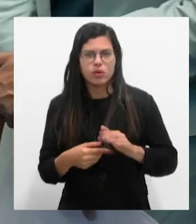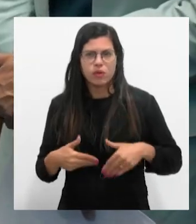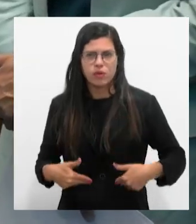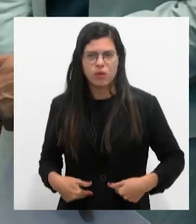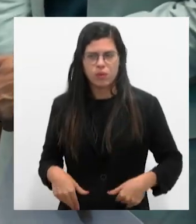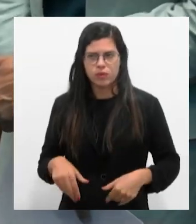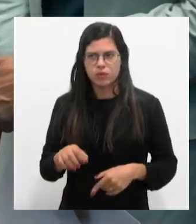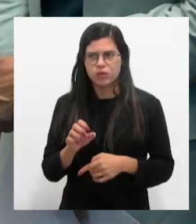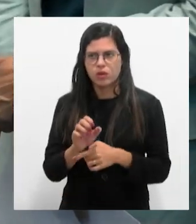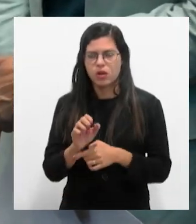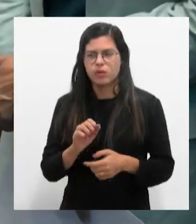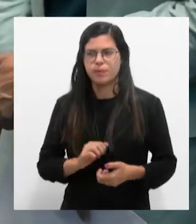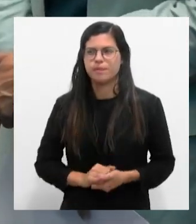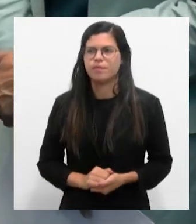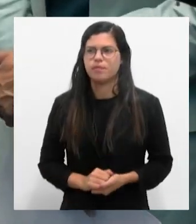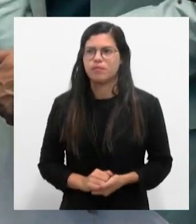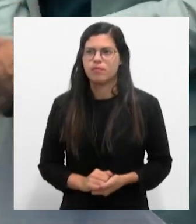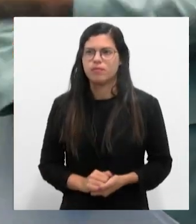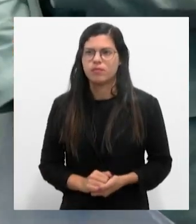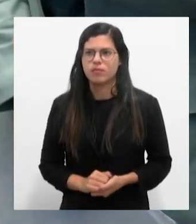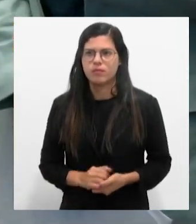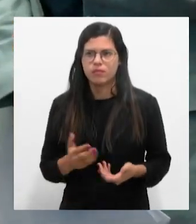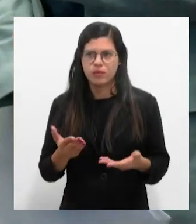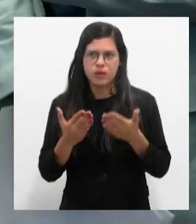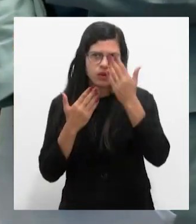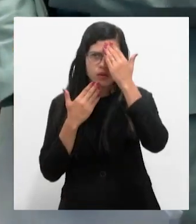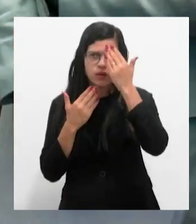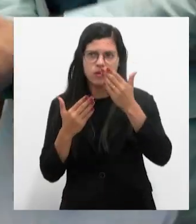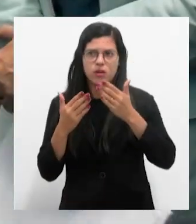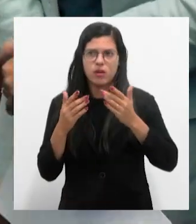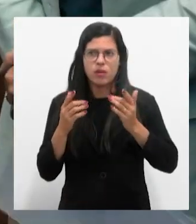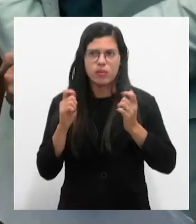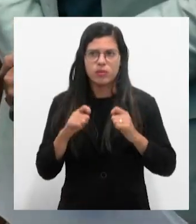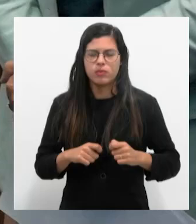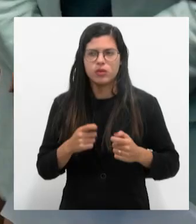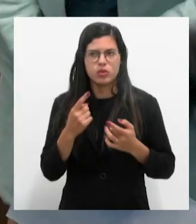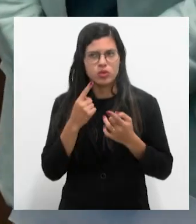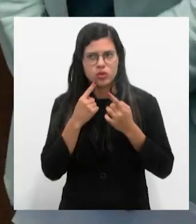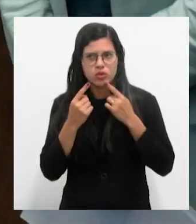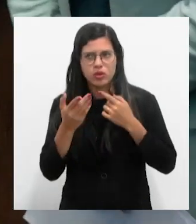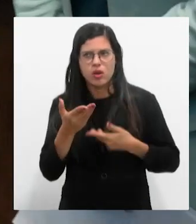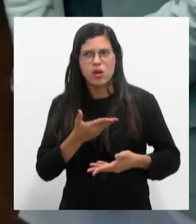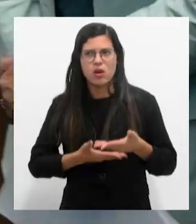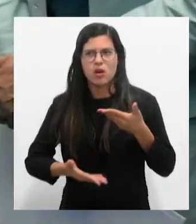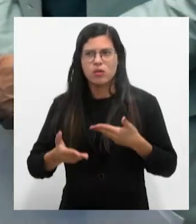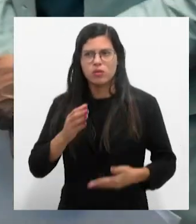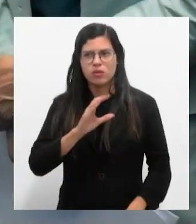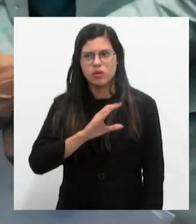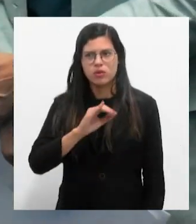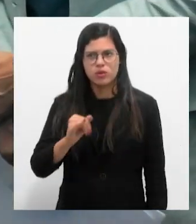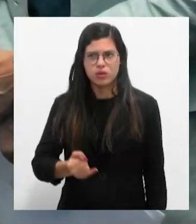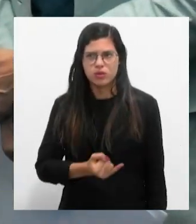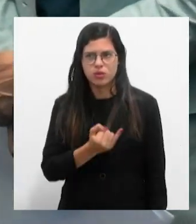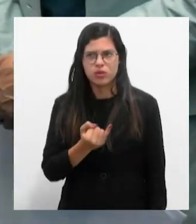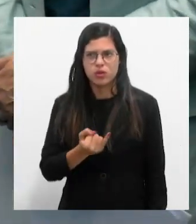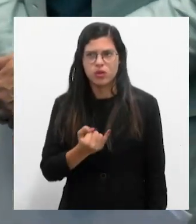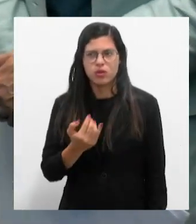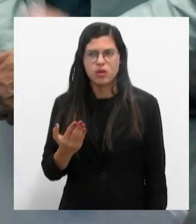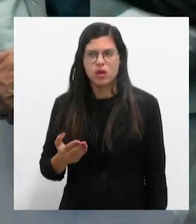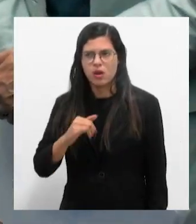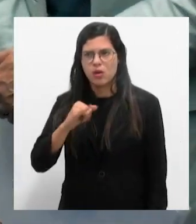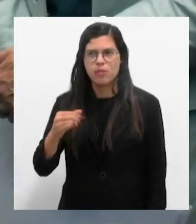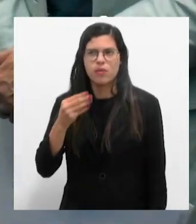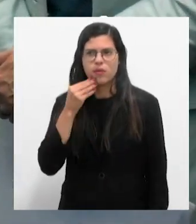Então, senhor presidente, quero agradecer aqui a possibilidade de diálogo, inclusive com a CCJ, aproveitar que o presidente